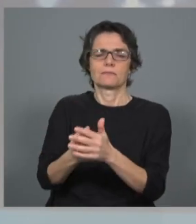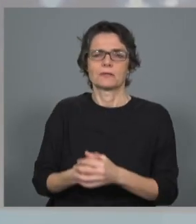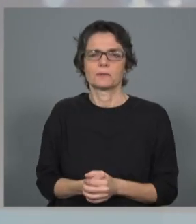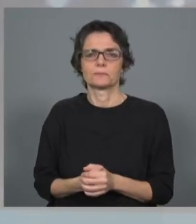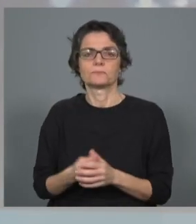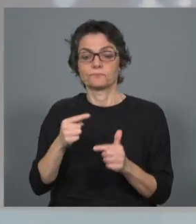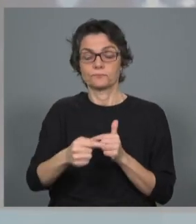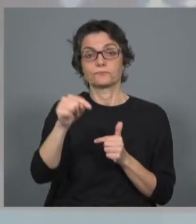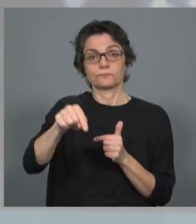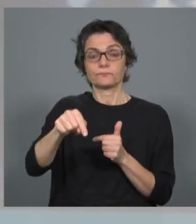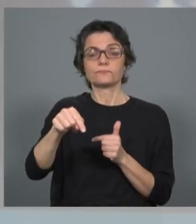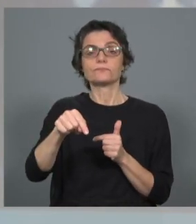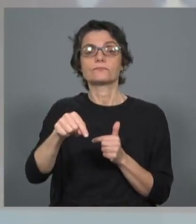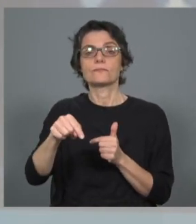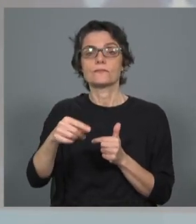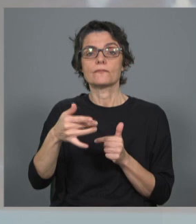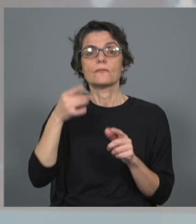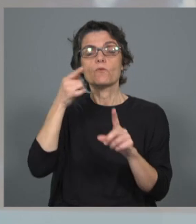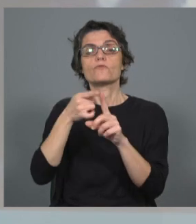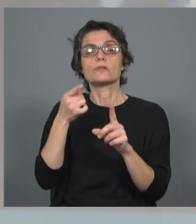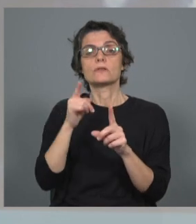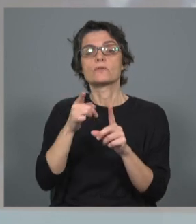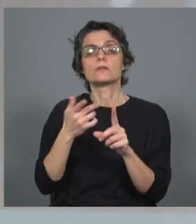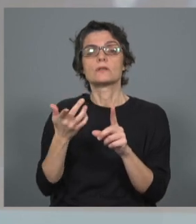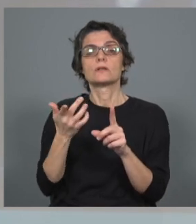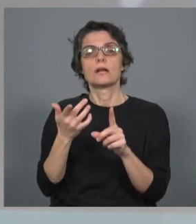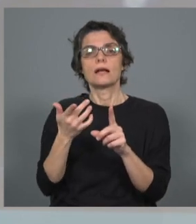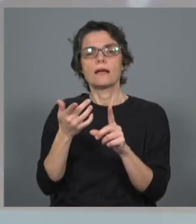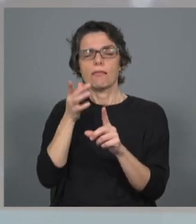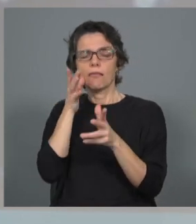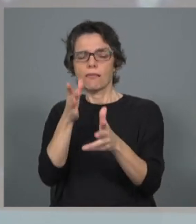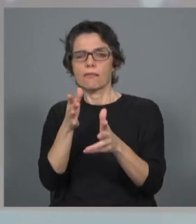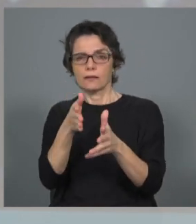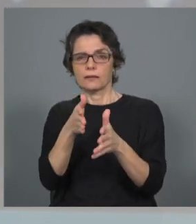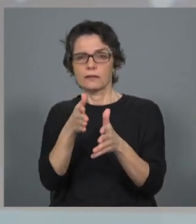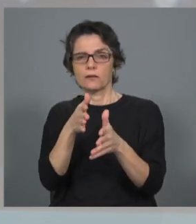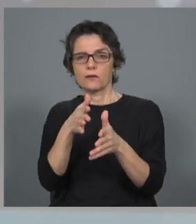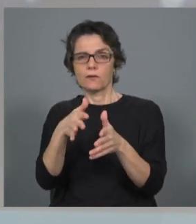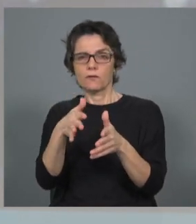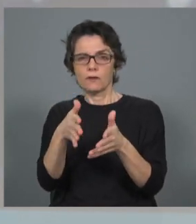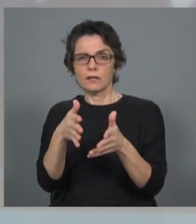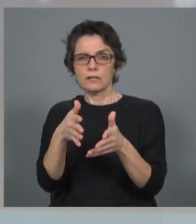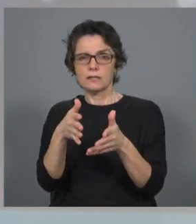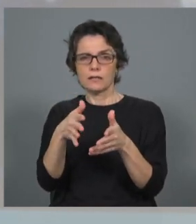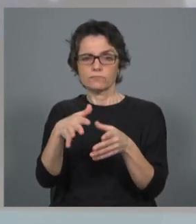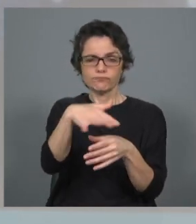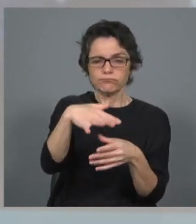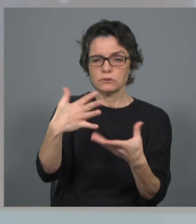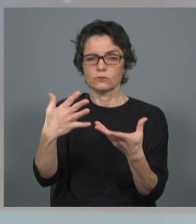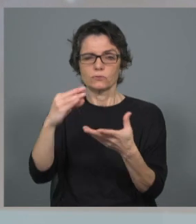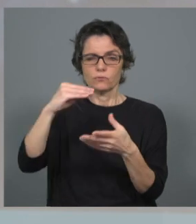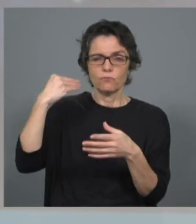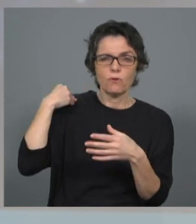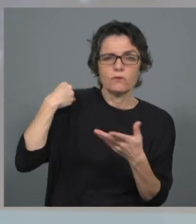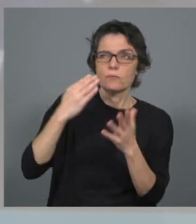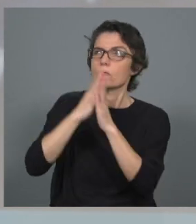assinalar esta Semana das Vocações, tem o objetivo de focar a atenção nessa realidade do chamamento, da vocação.